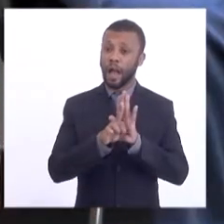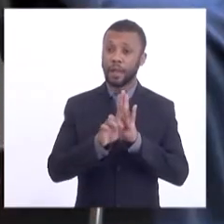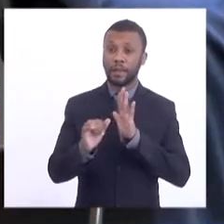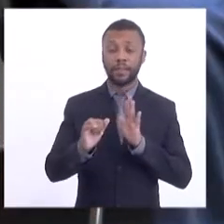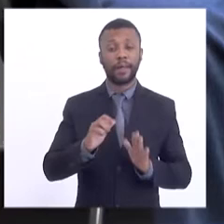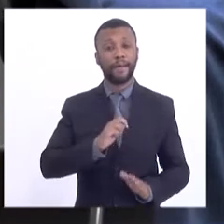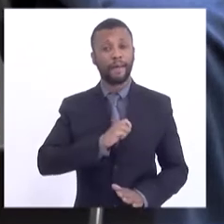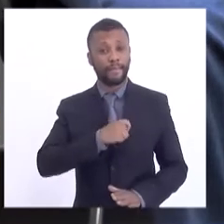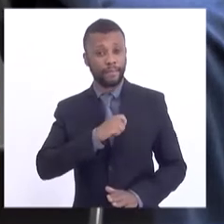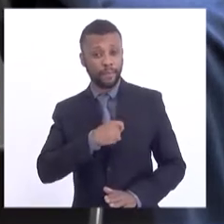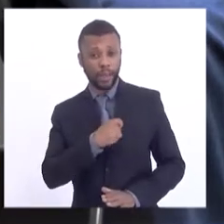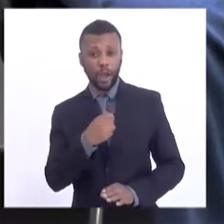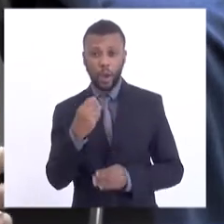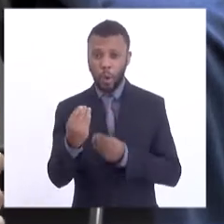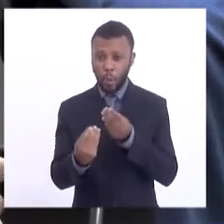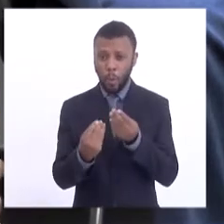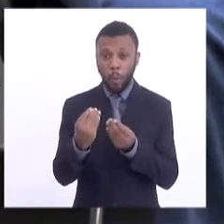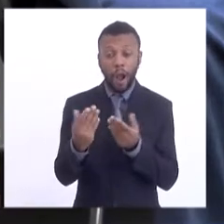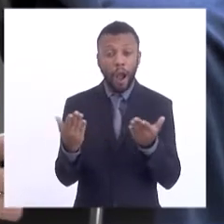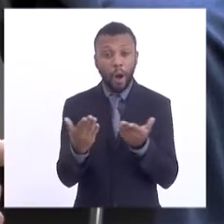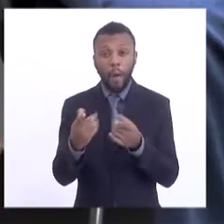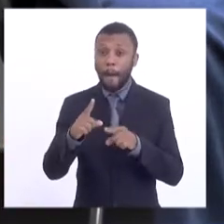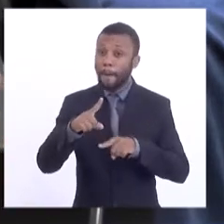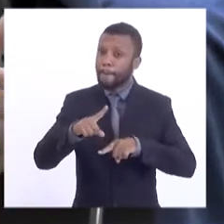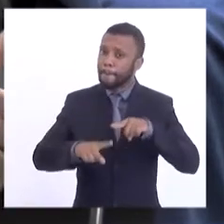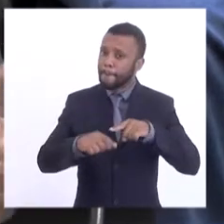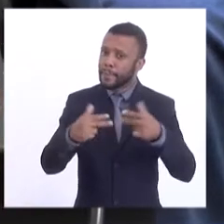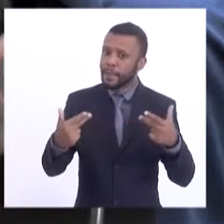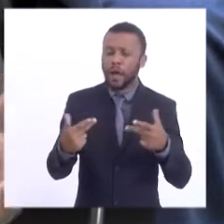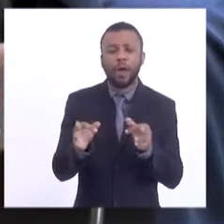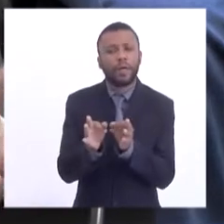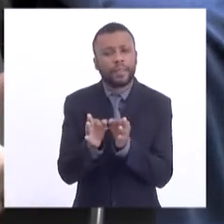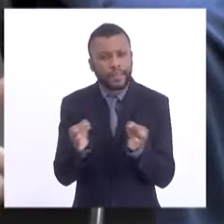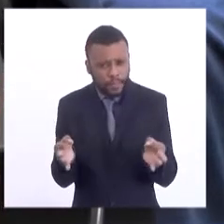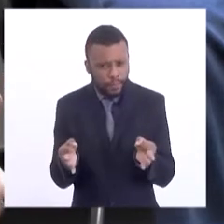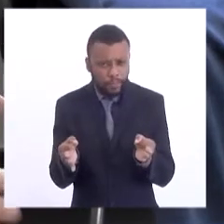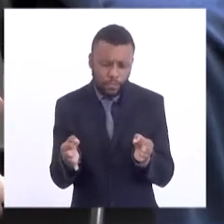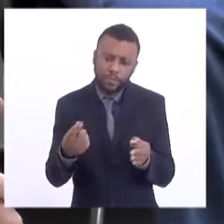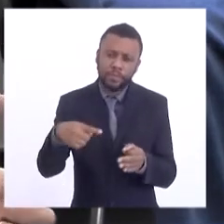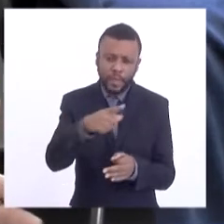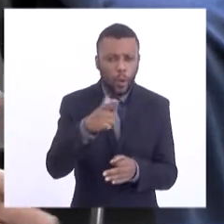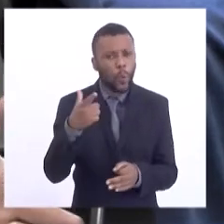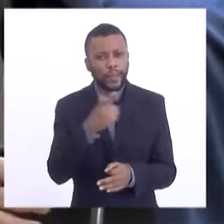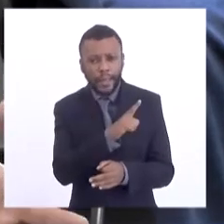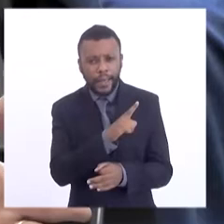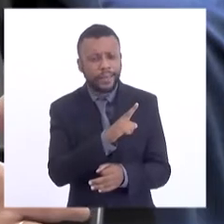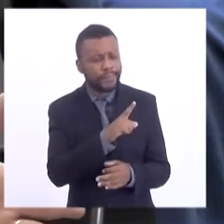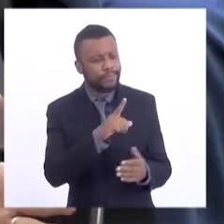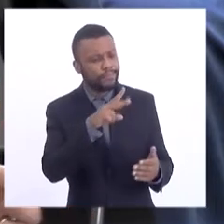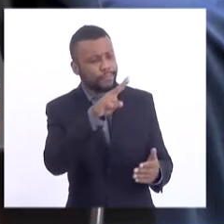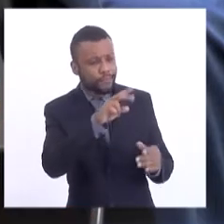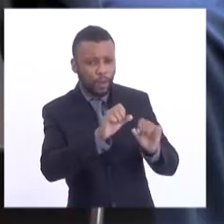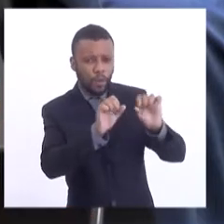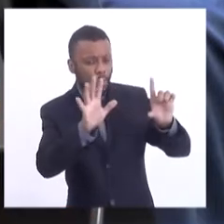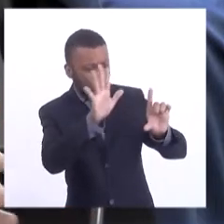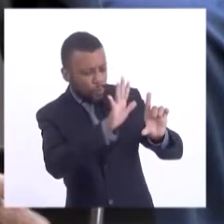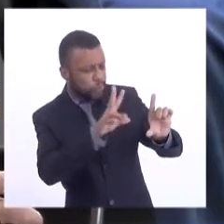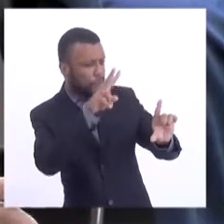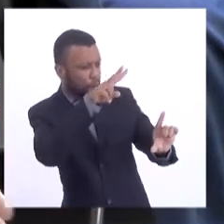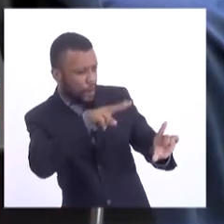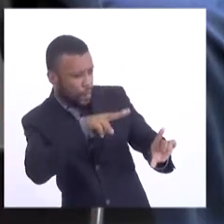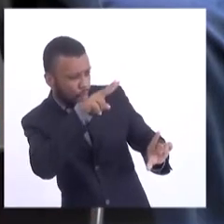Esse é manual é um é um material de bastante simples assunto fácil de ser compreendido até mesmo por livre